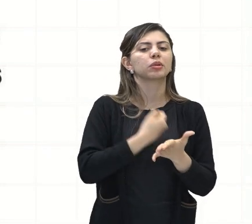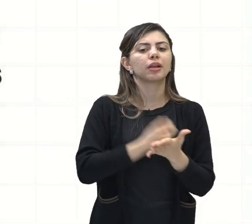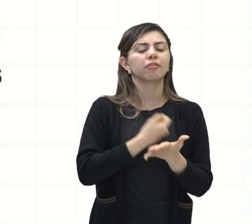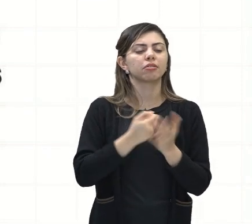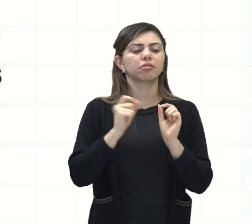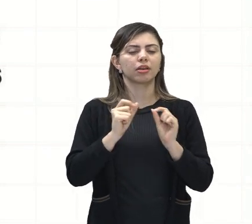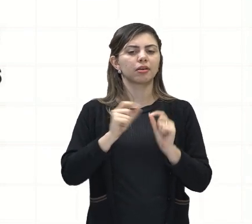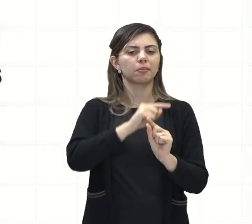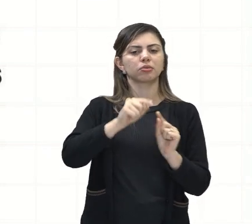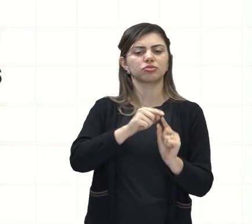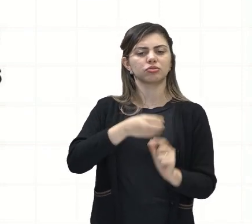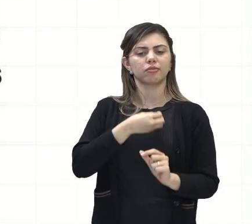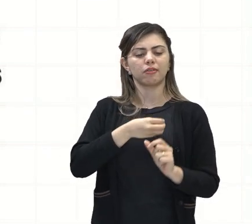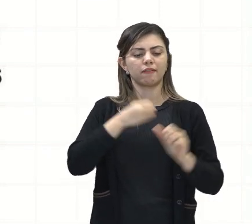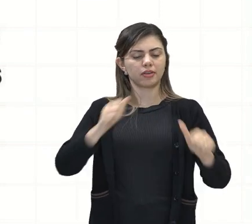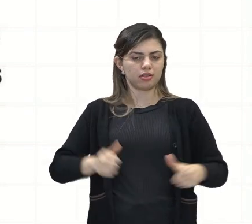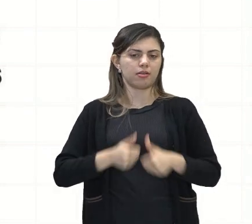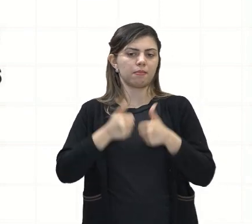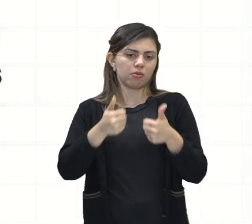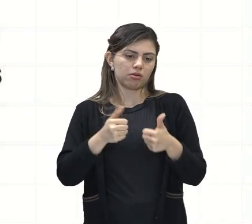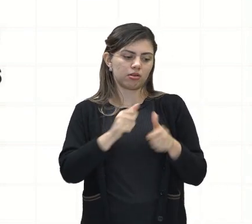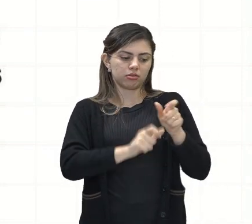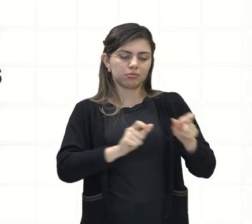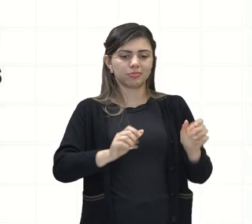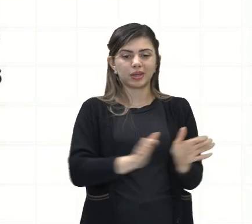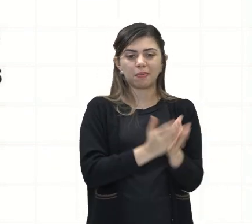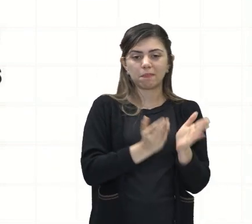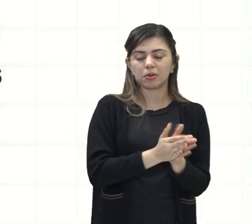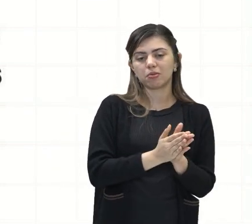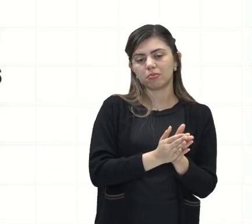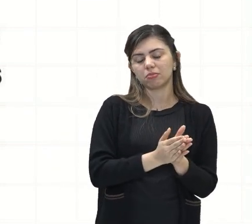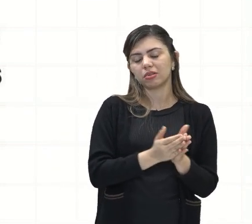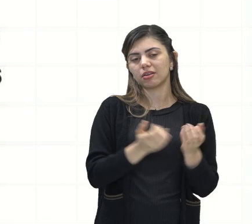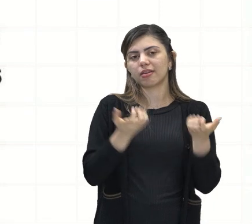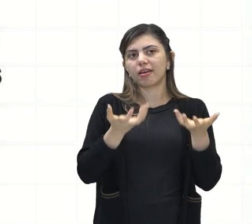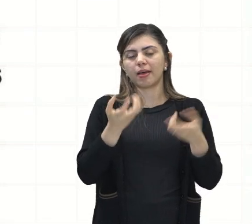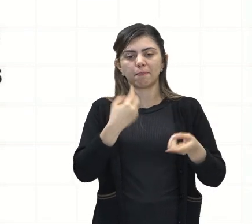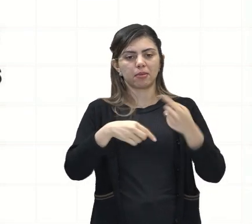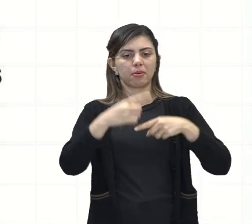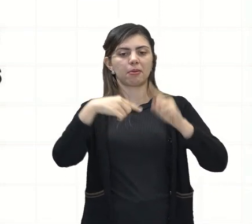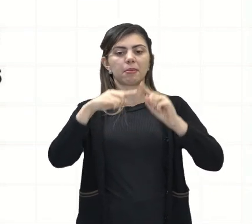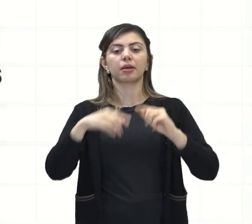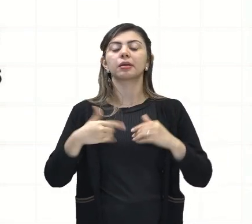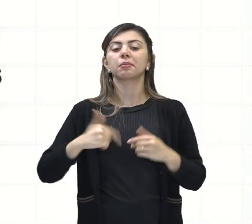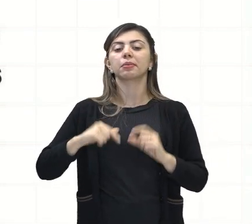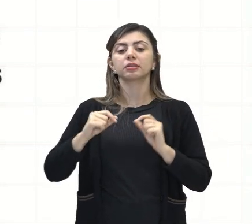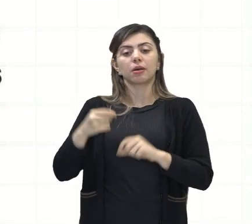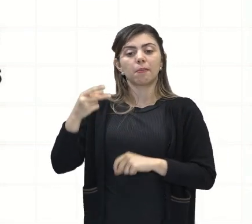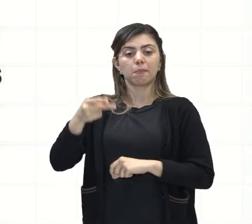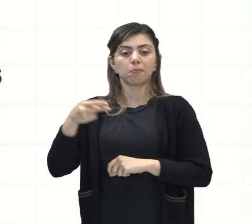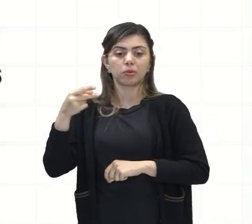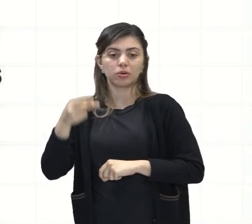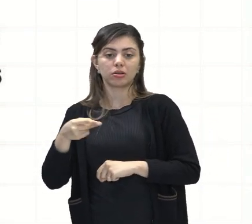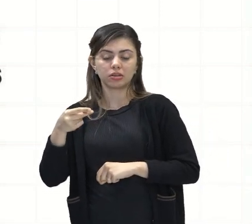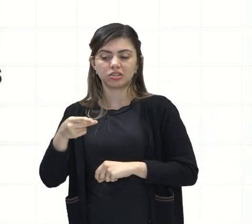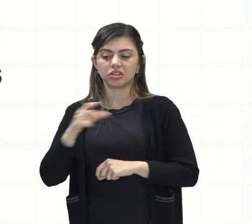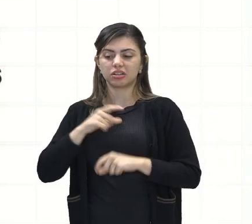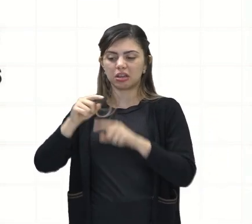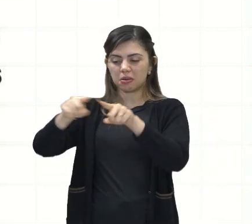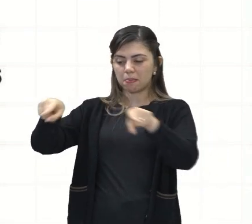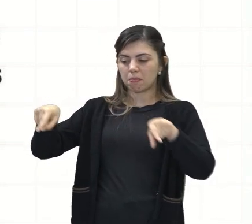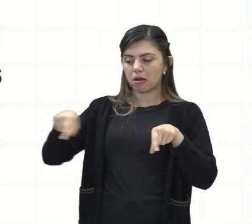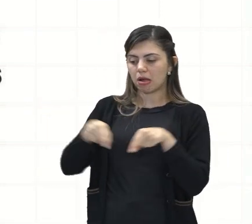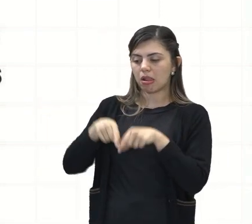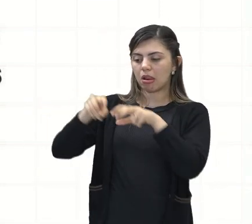vida dos pobres e pela perda do domínio político dos grandes produtores